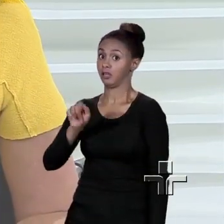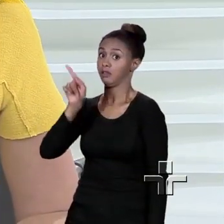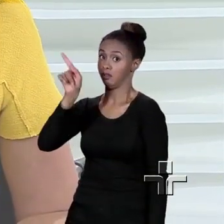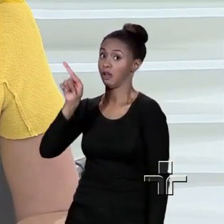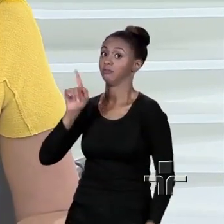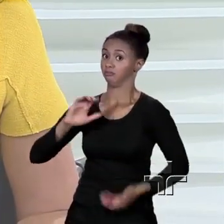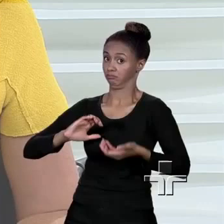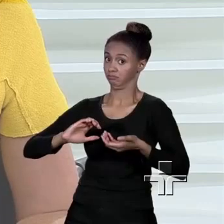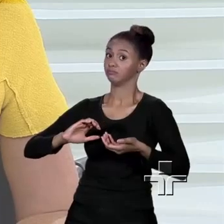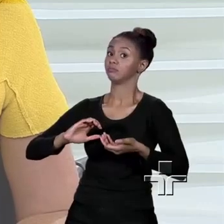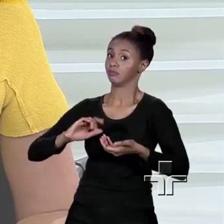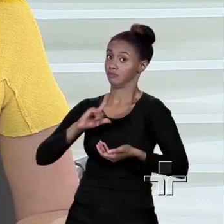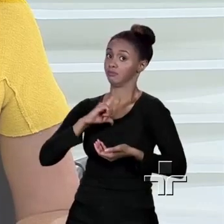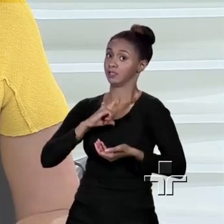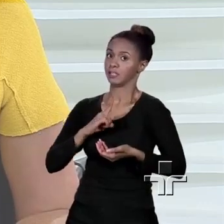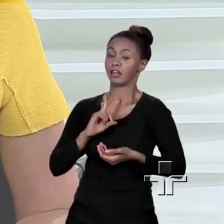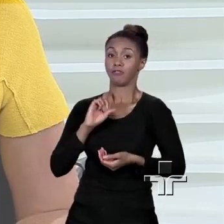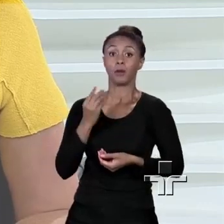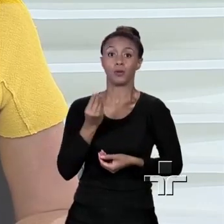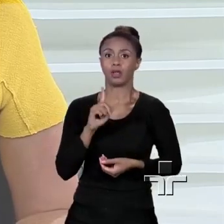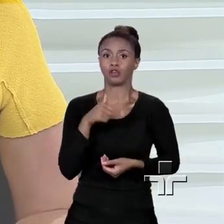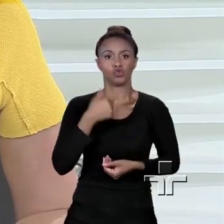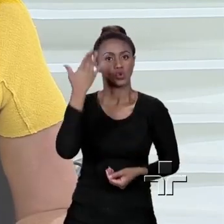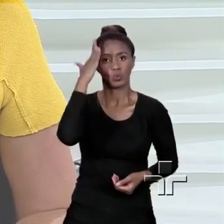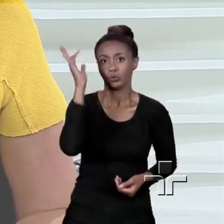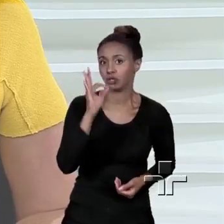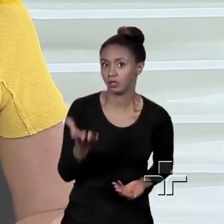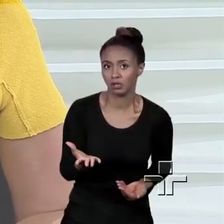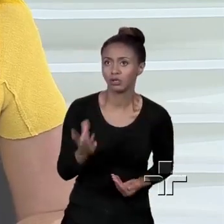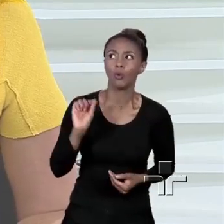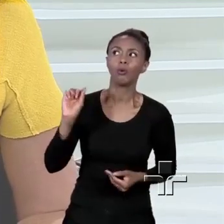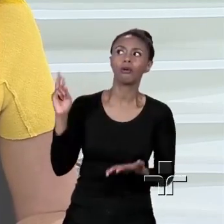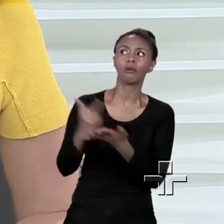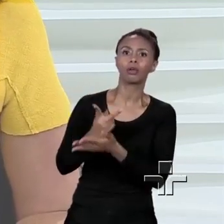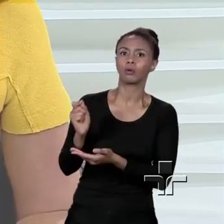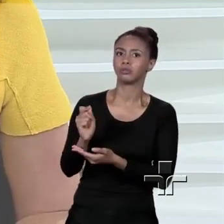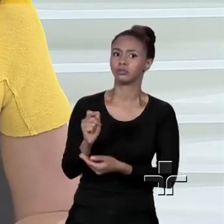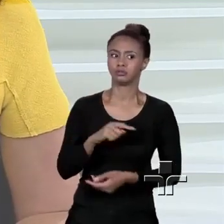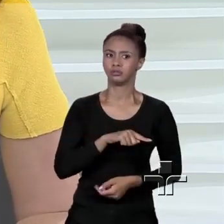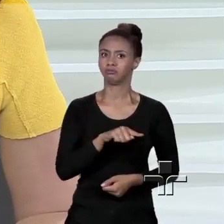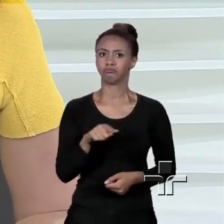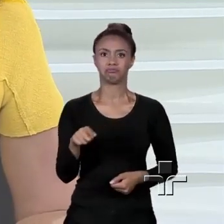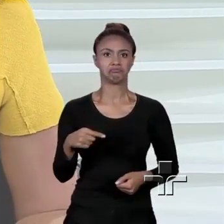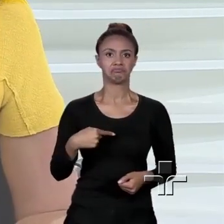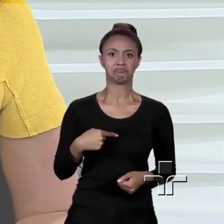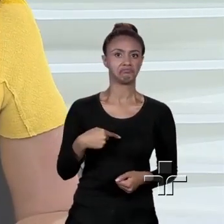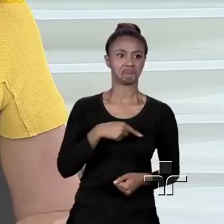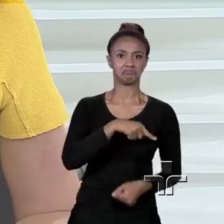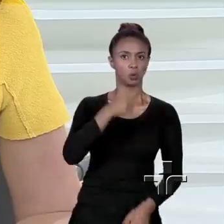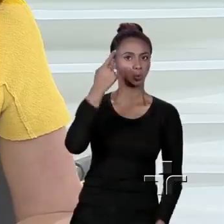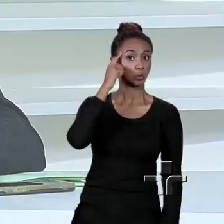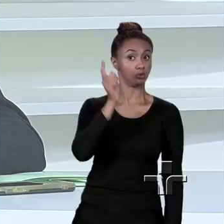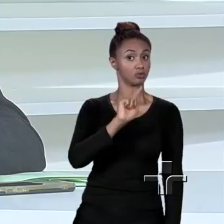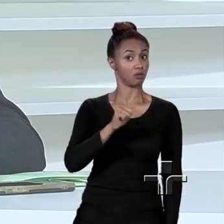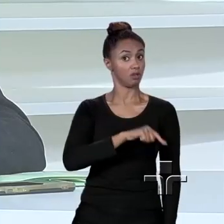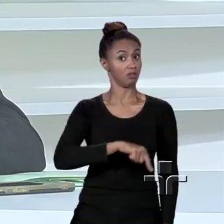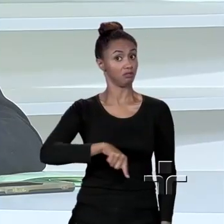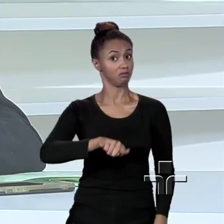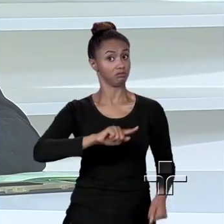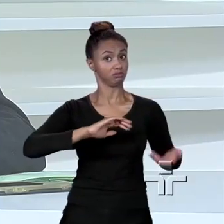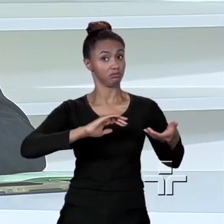para a gente entender, porque tem muita coisa aí que ninguém, não foi do conhecimento de